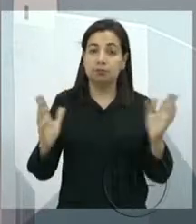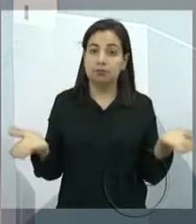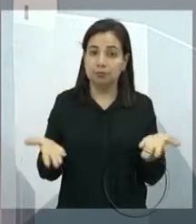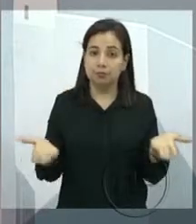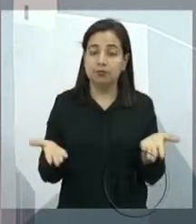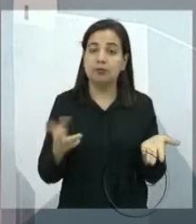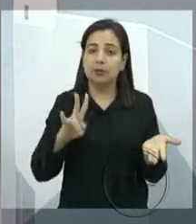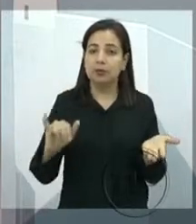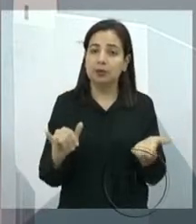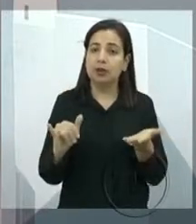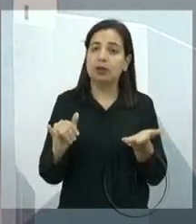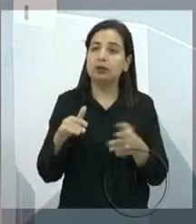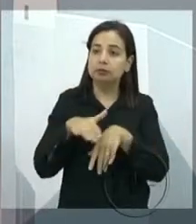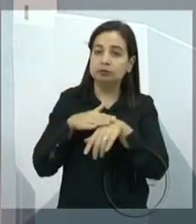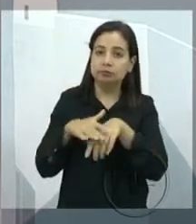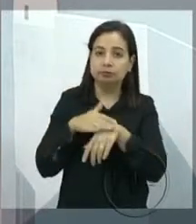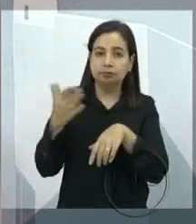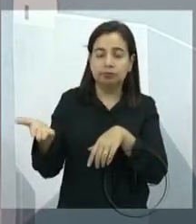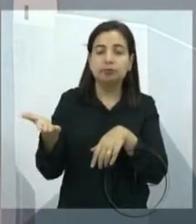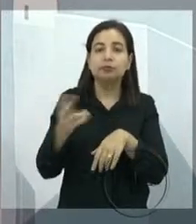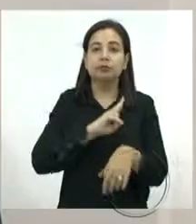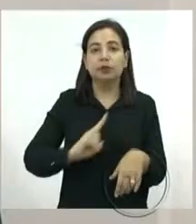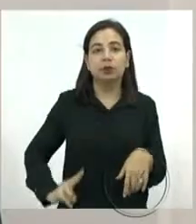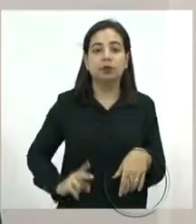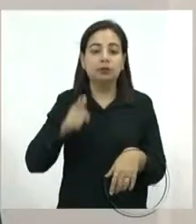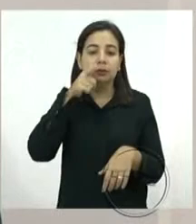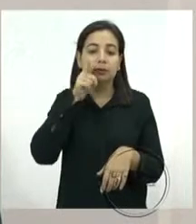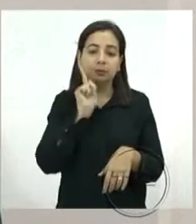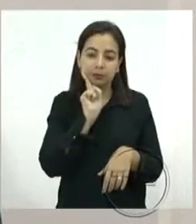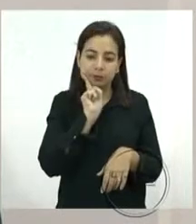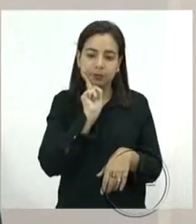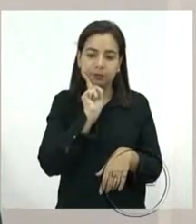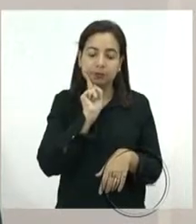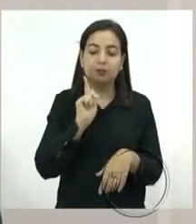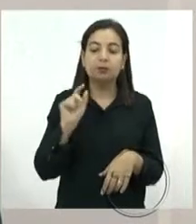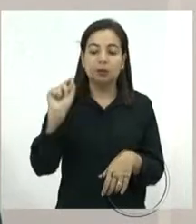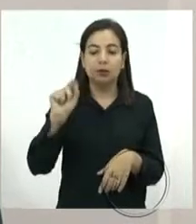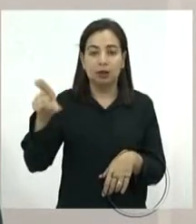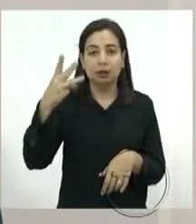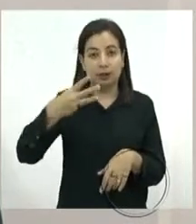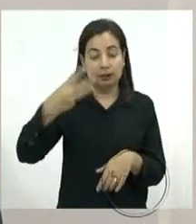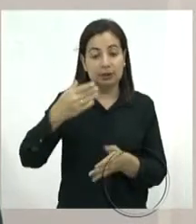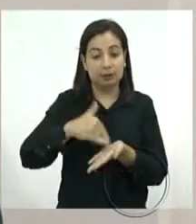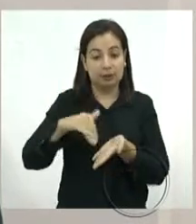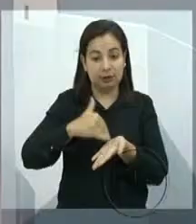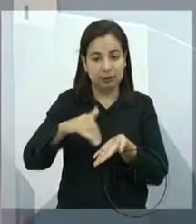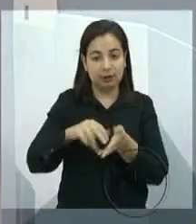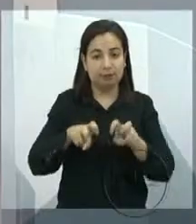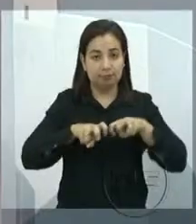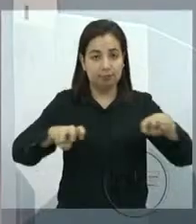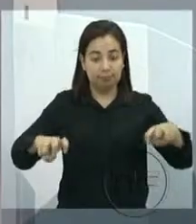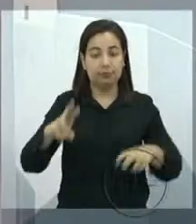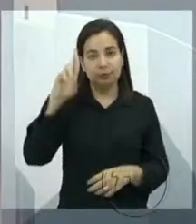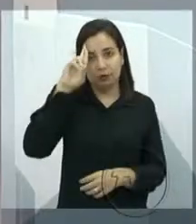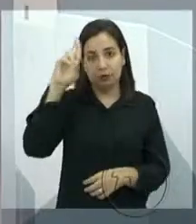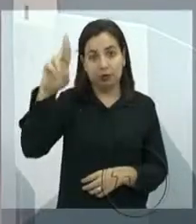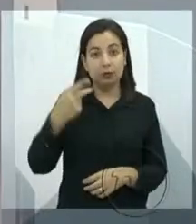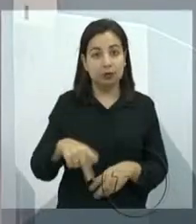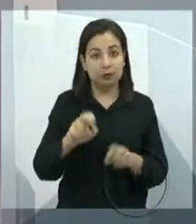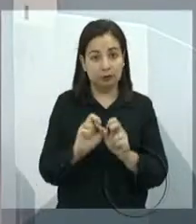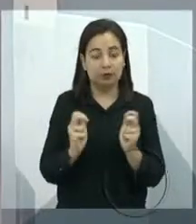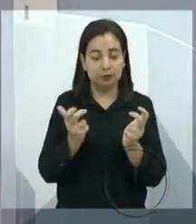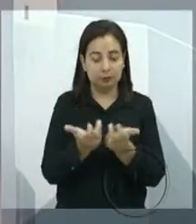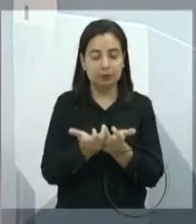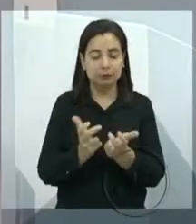vou conversar com o vereador Gardel Rolim, do PPL, ele que é o terceiro secretário da mesa diretora aqui da